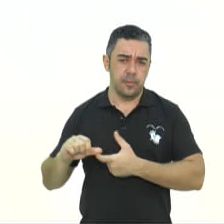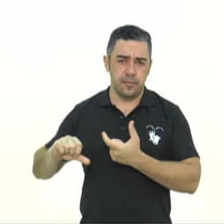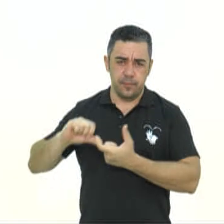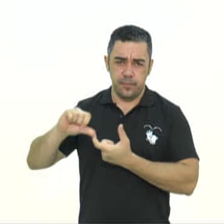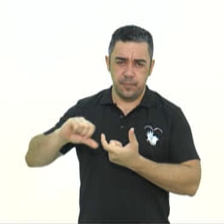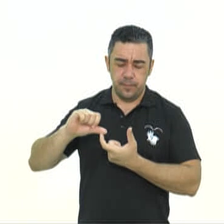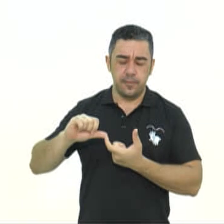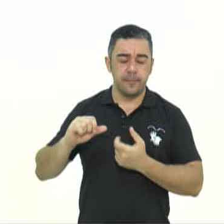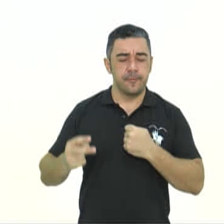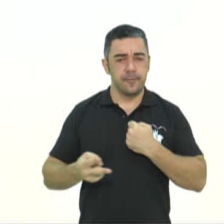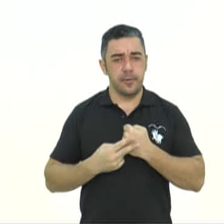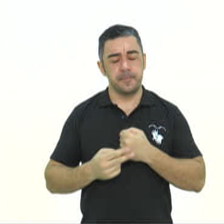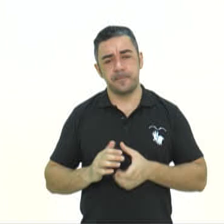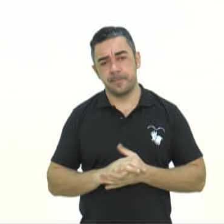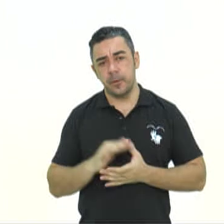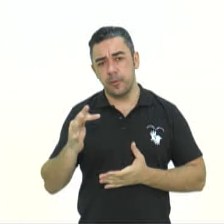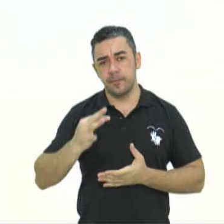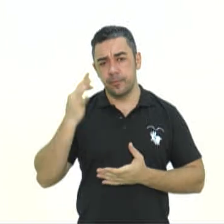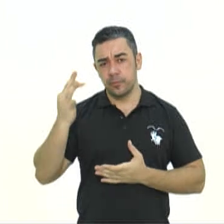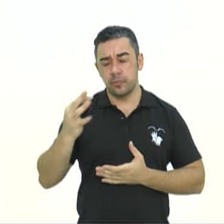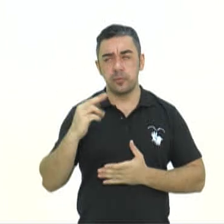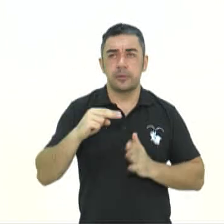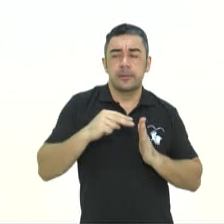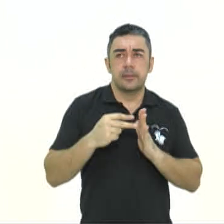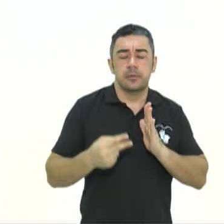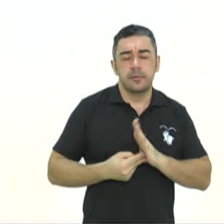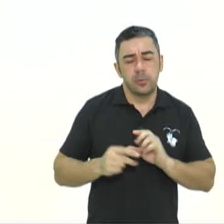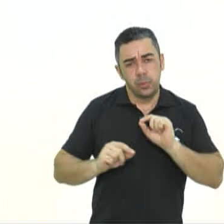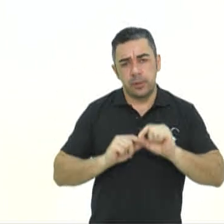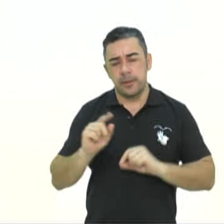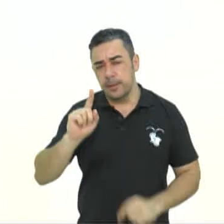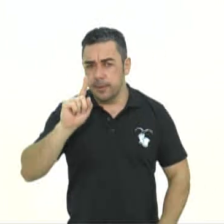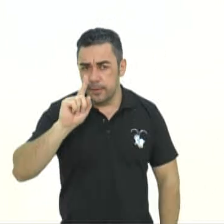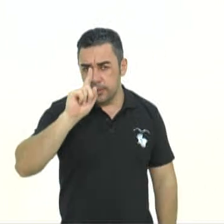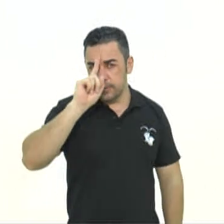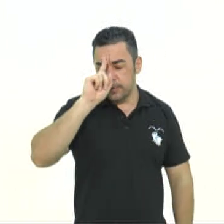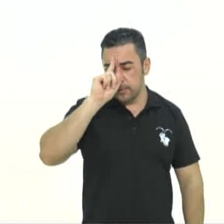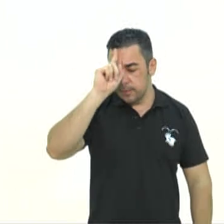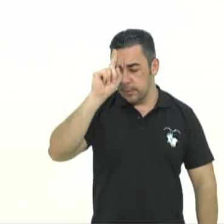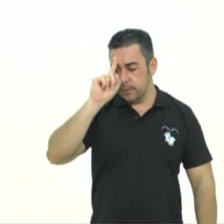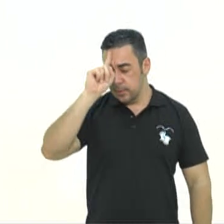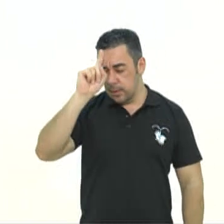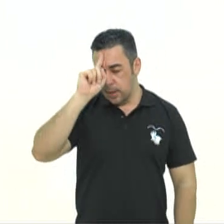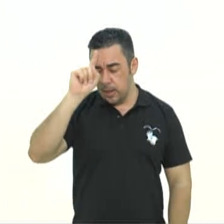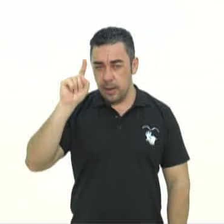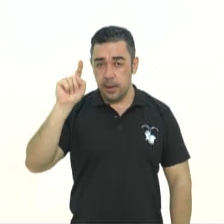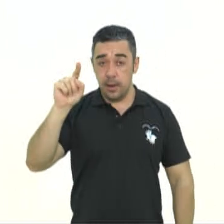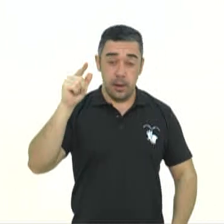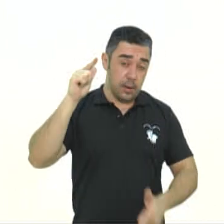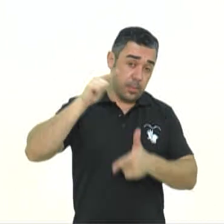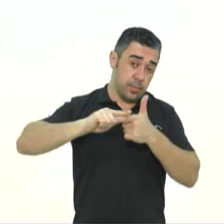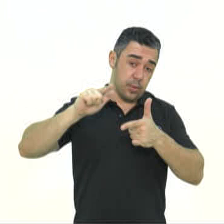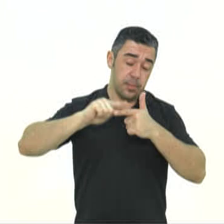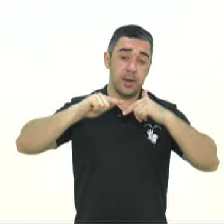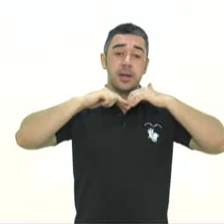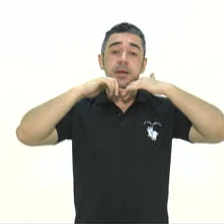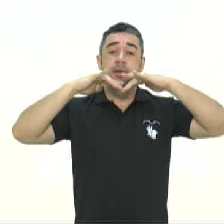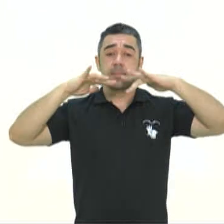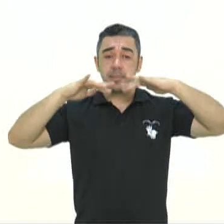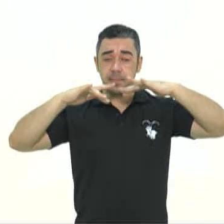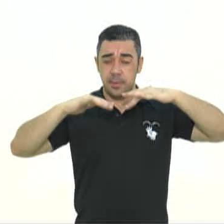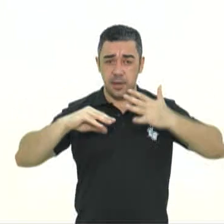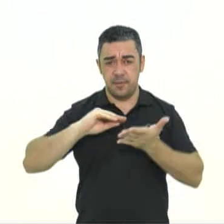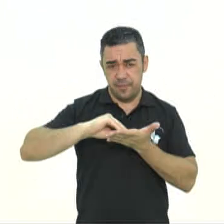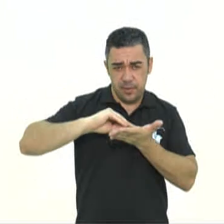futuro, ele está indicando uma ideia de que a crise atingirá outras regiões do